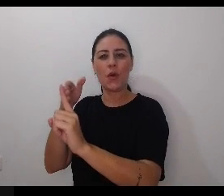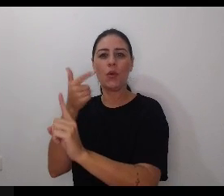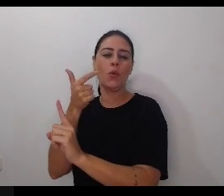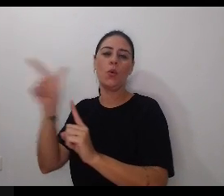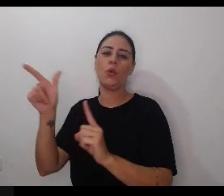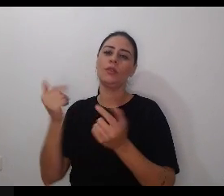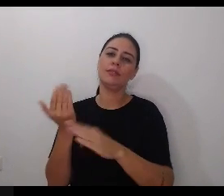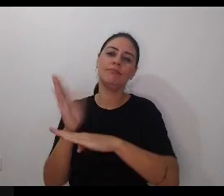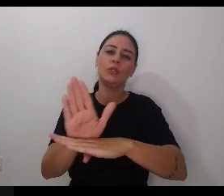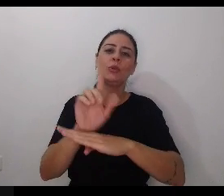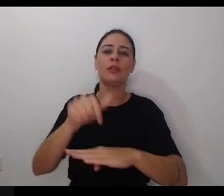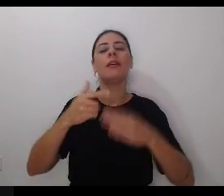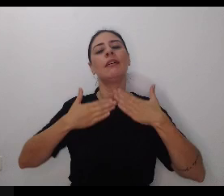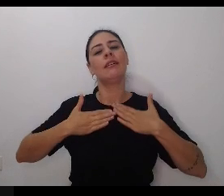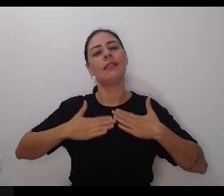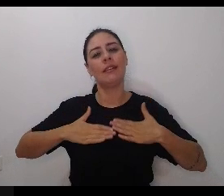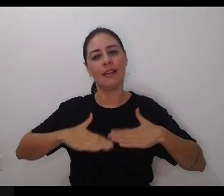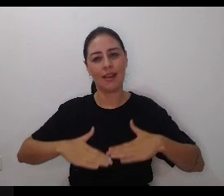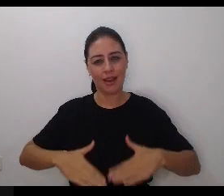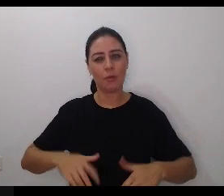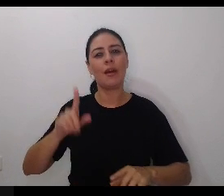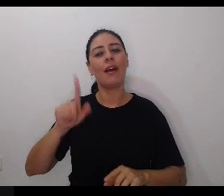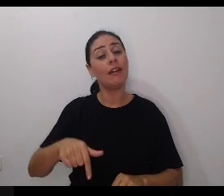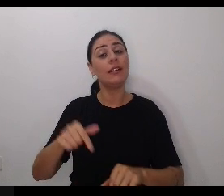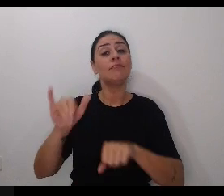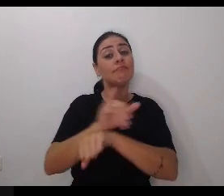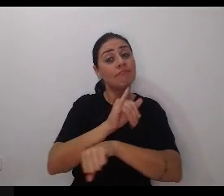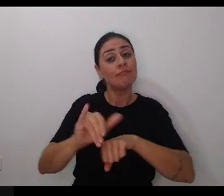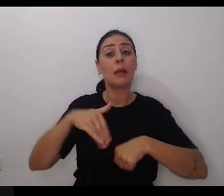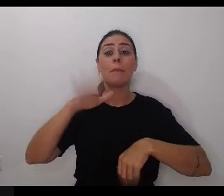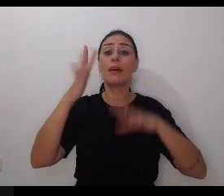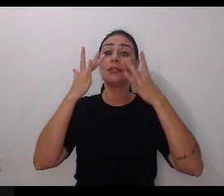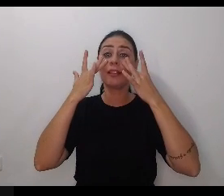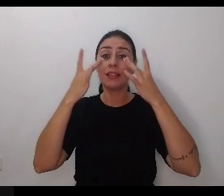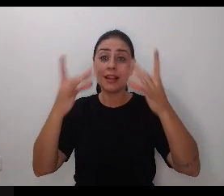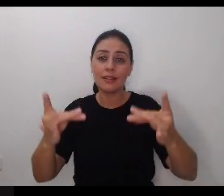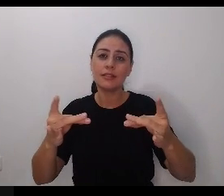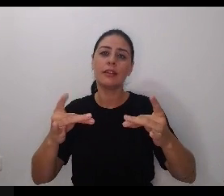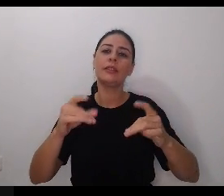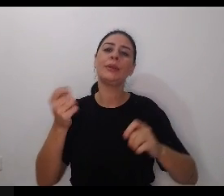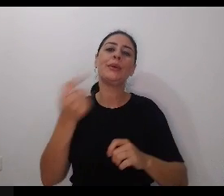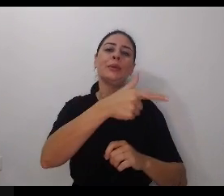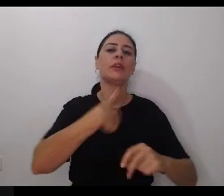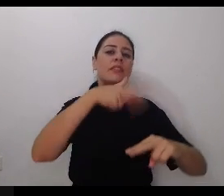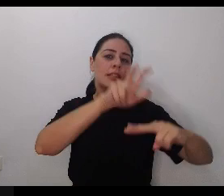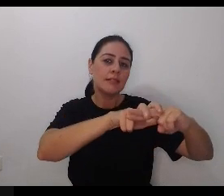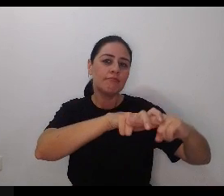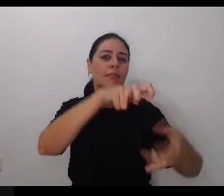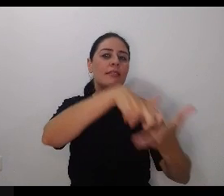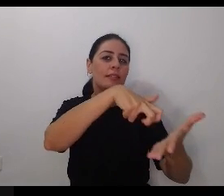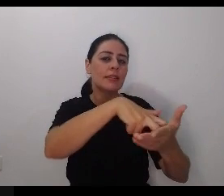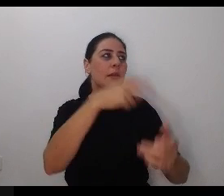naquele momento e coloca em outro foco e isso vai ajudando a criança a se acalmar, né? E pensa essa como uma estratégia